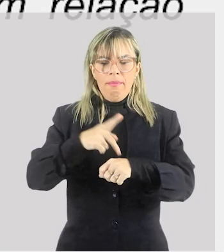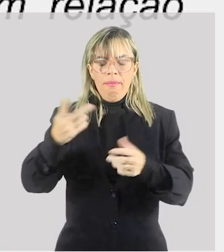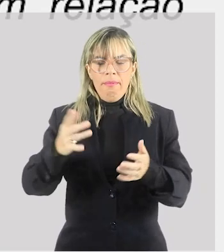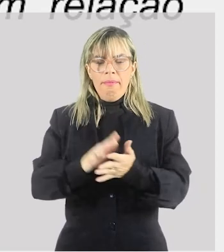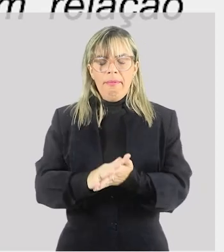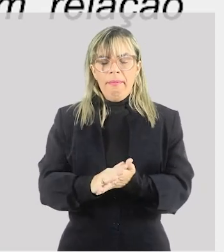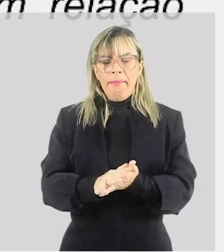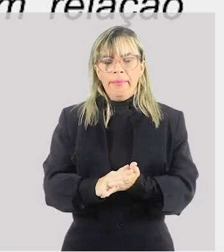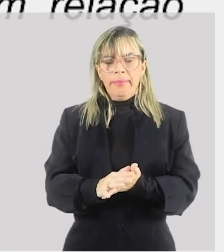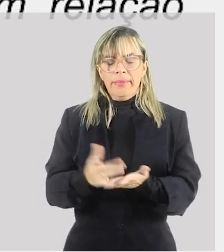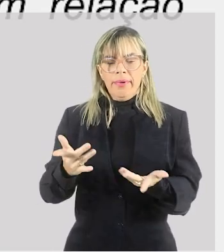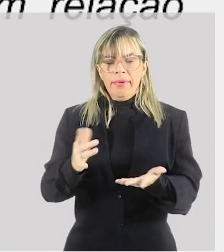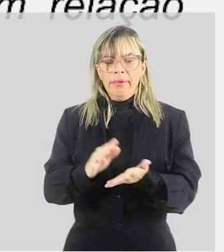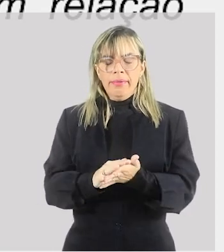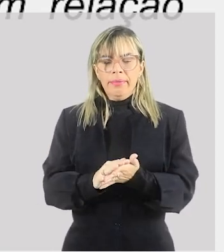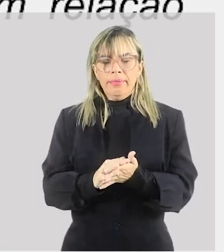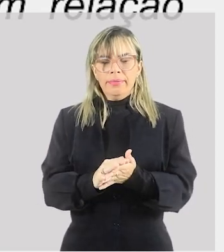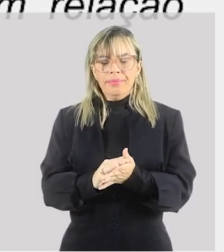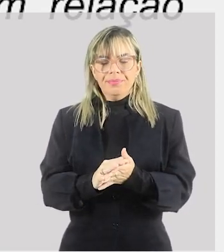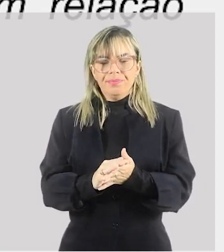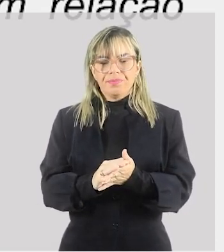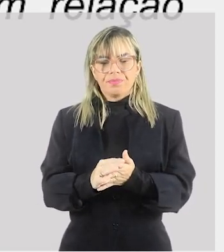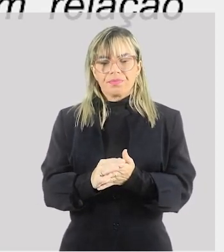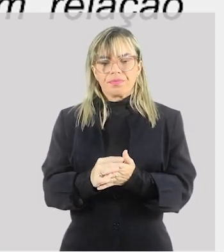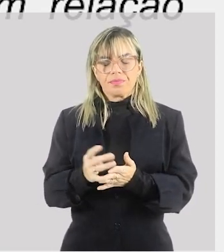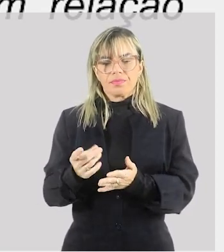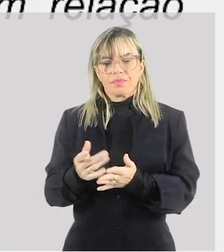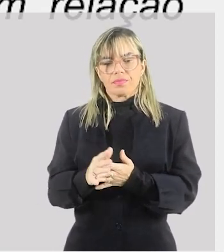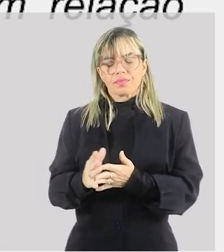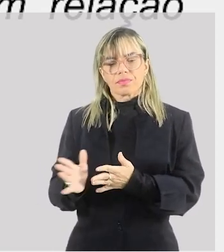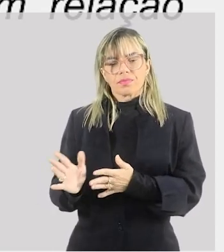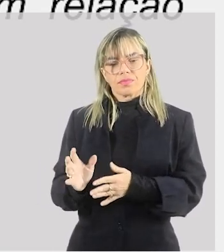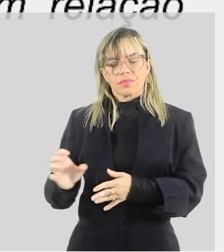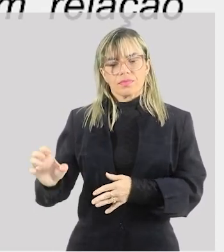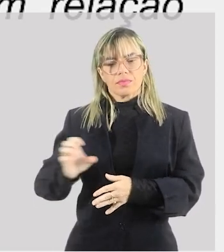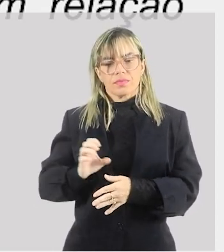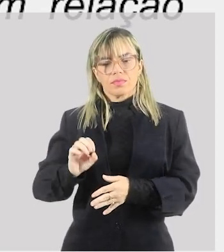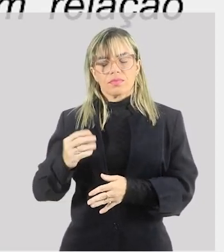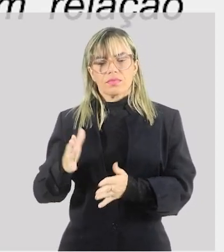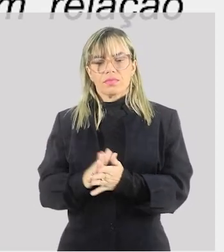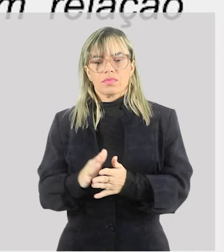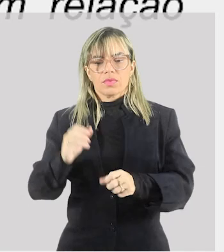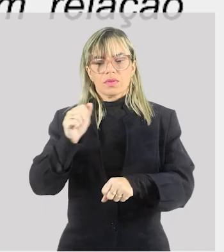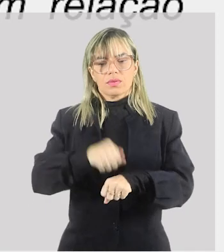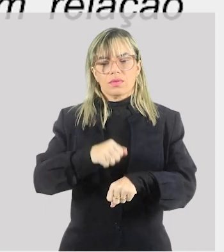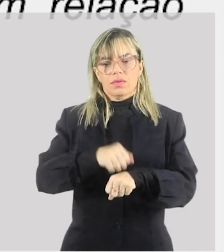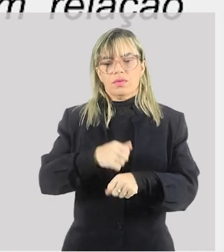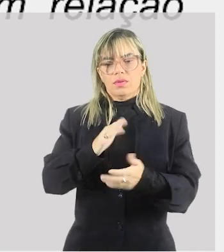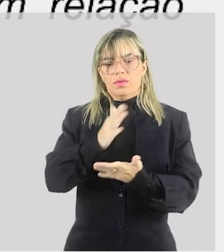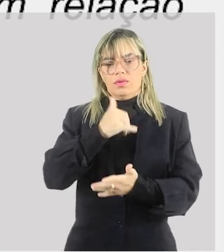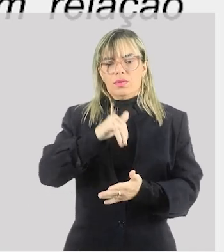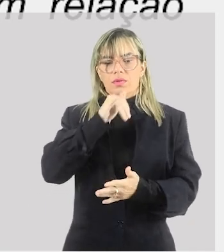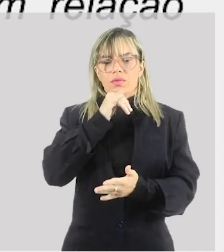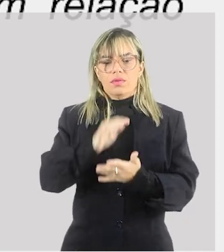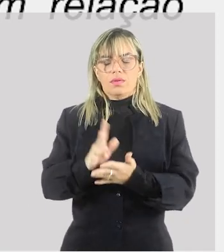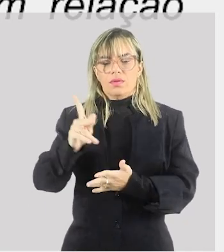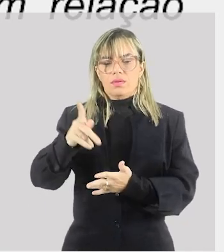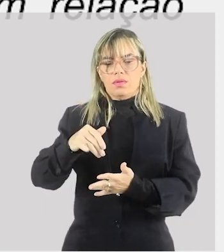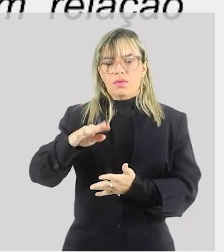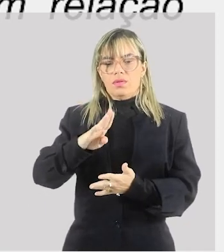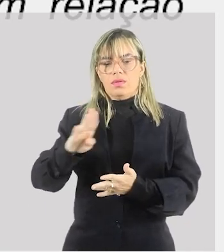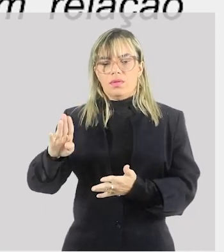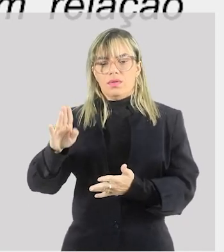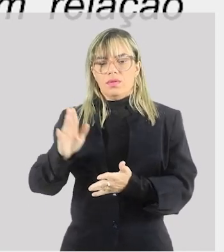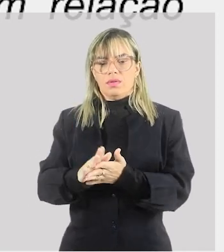rico ou pobre. Por exemplo, o produto interno bruto brasileiro é bem maior do que a da Suíça.